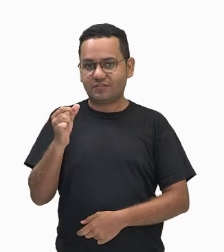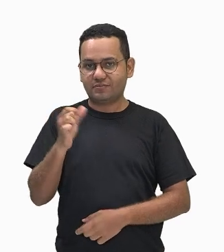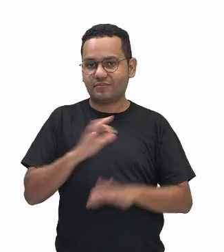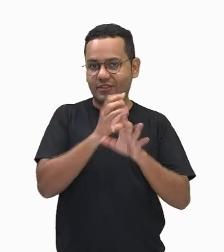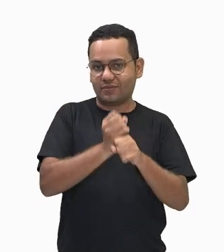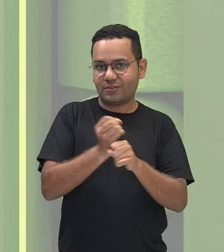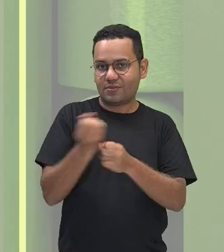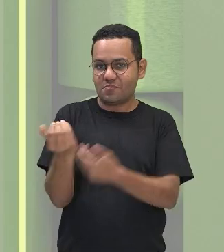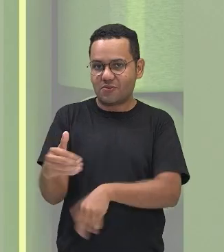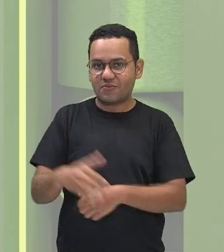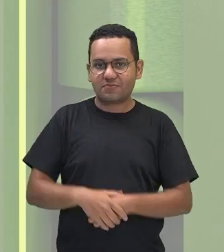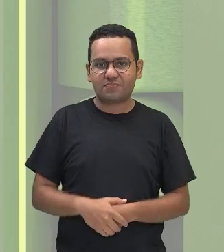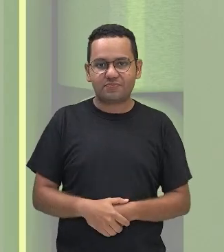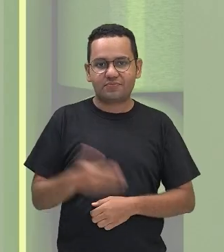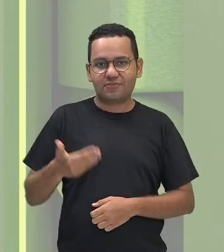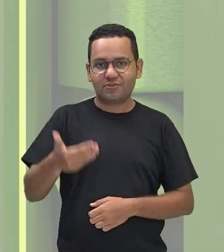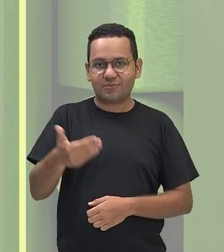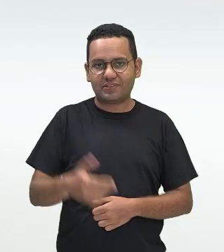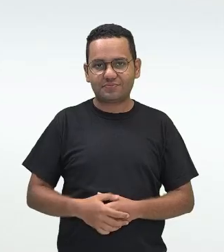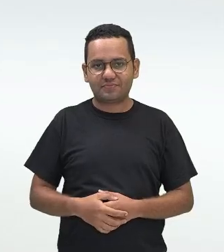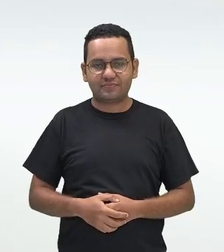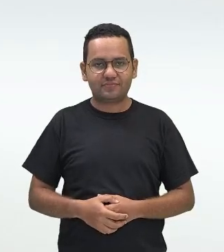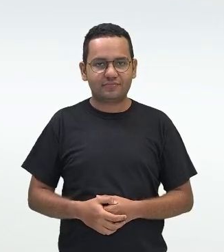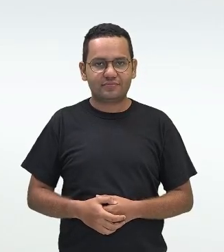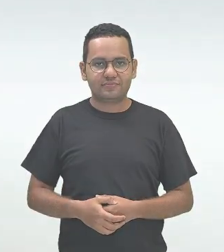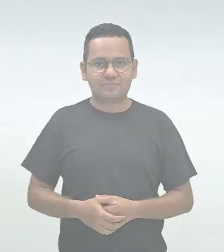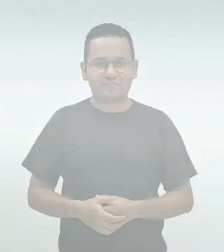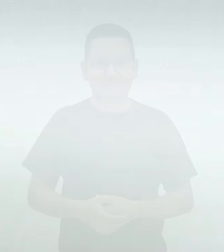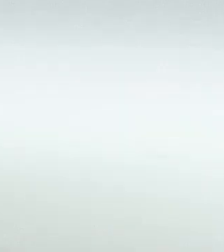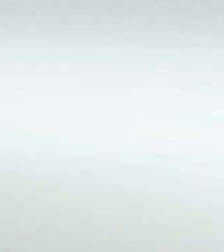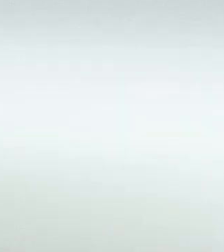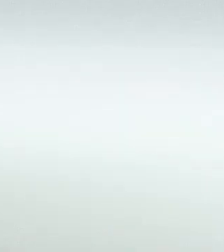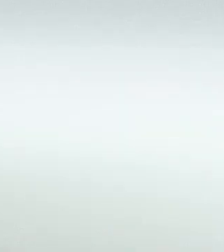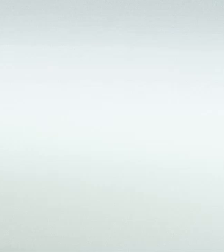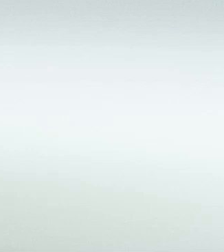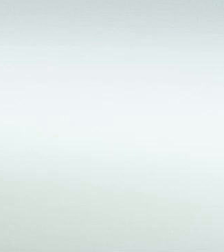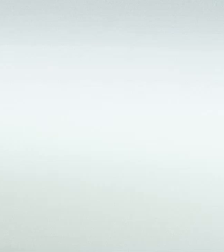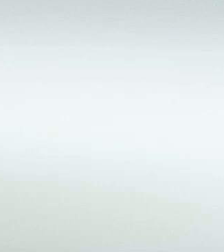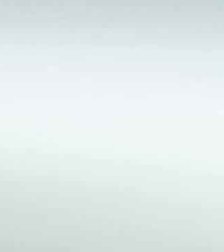e avaliação. Vamos então para a nossa aula?